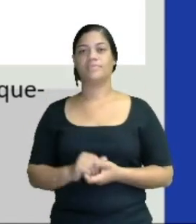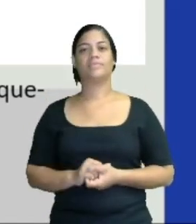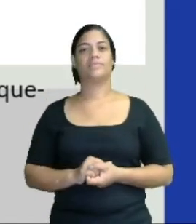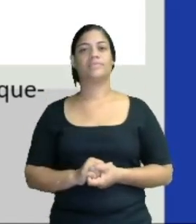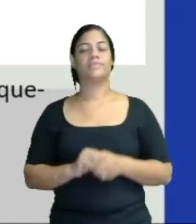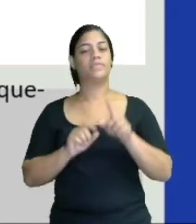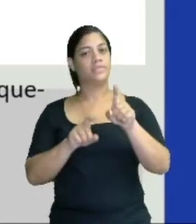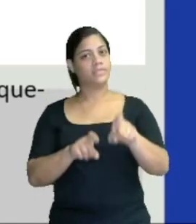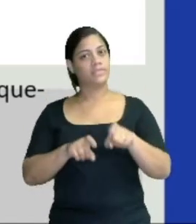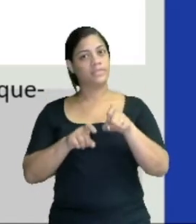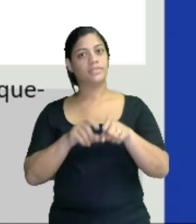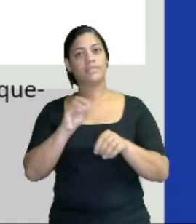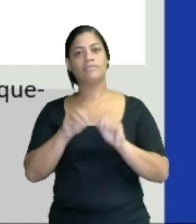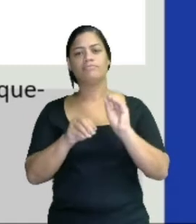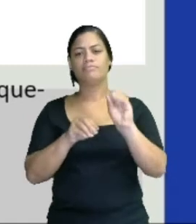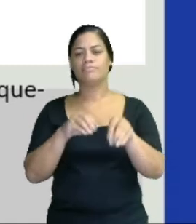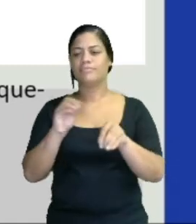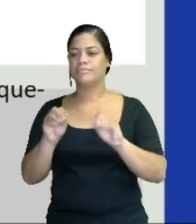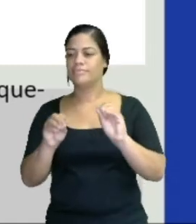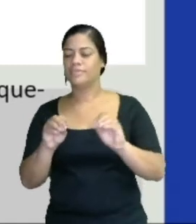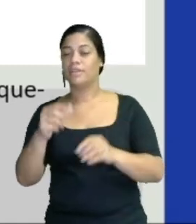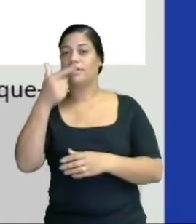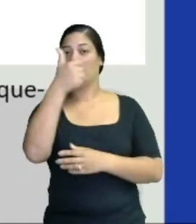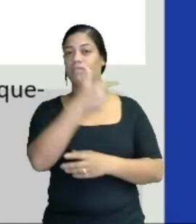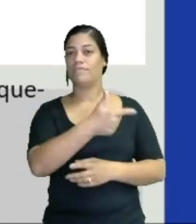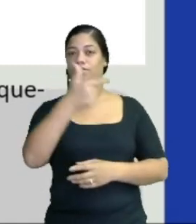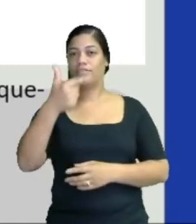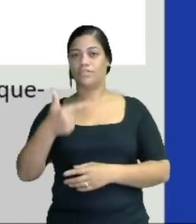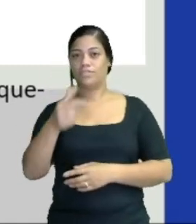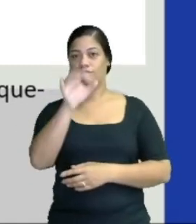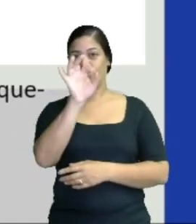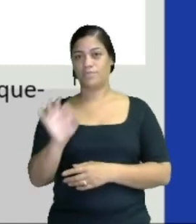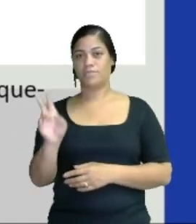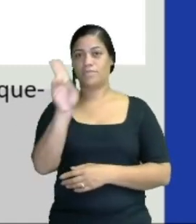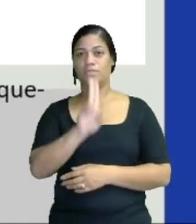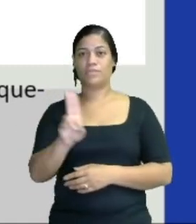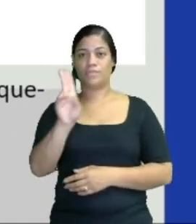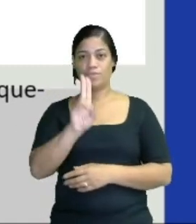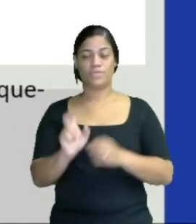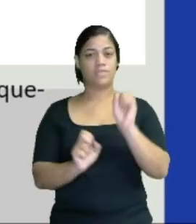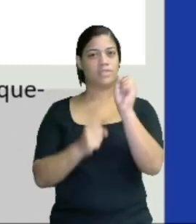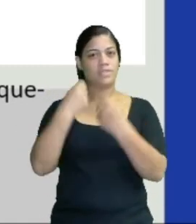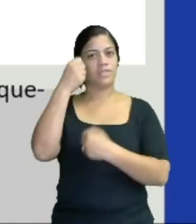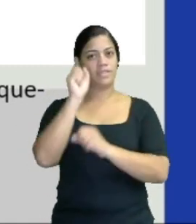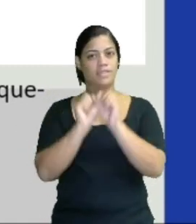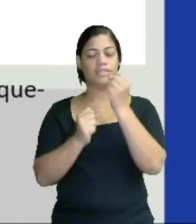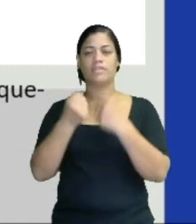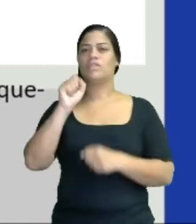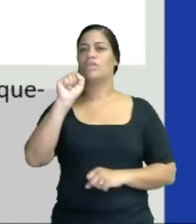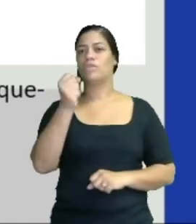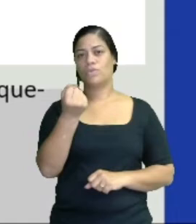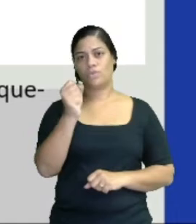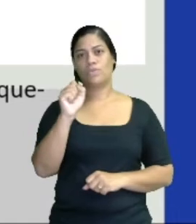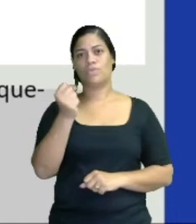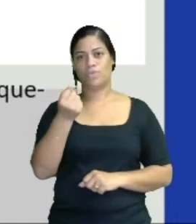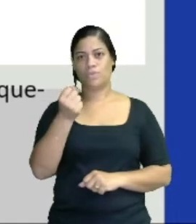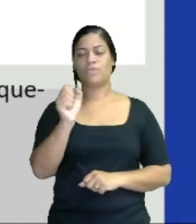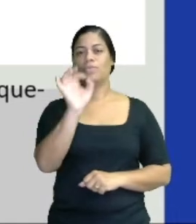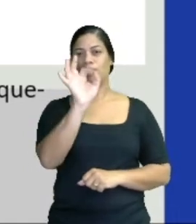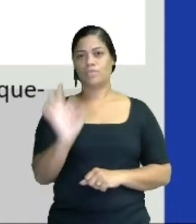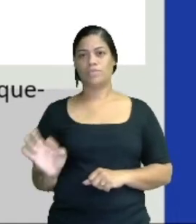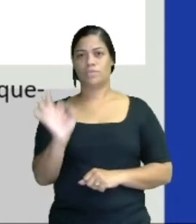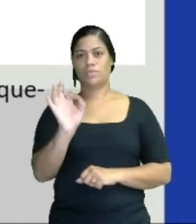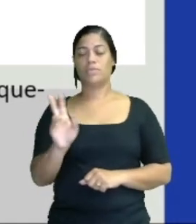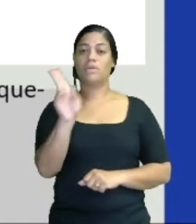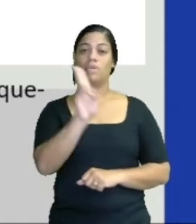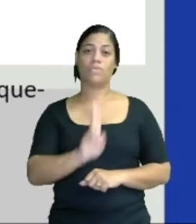na agropecuária. 22% quem utiliza é a indústria. E 8% apenas é utilizado